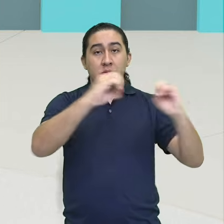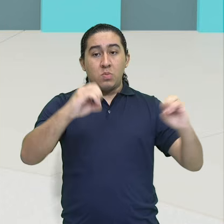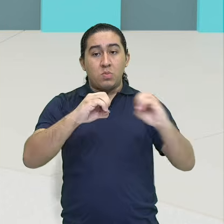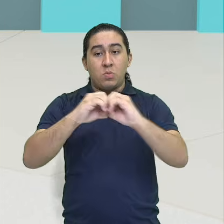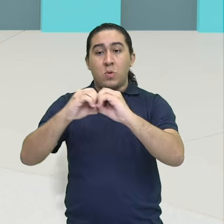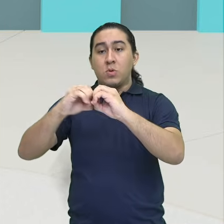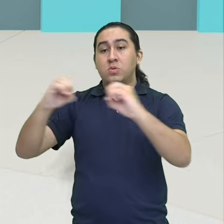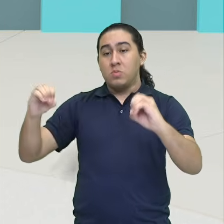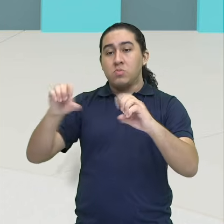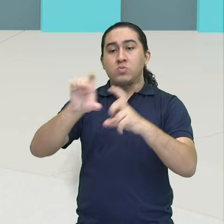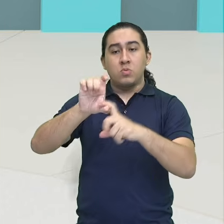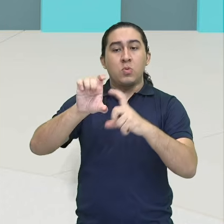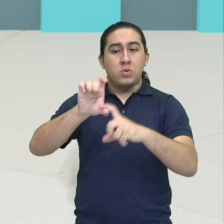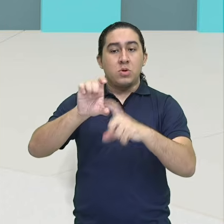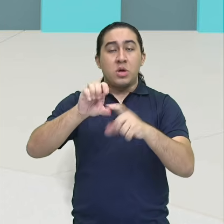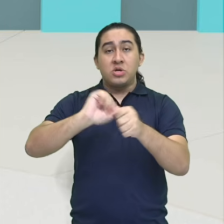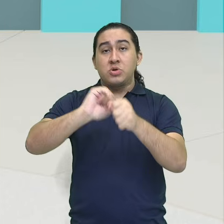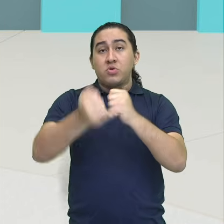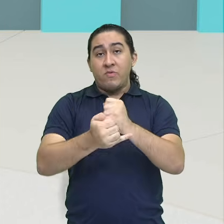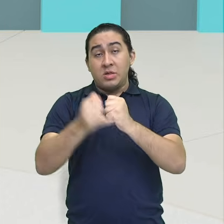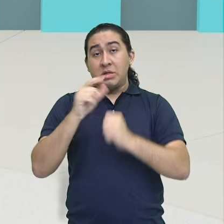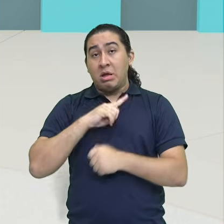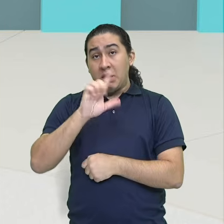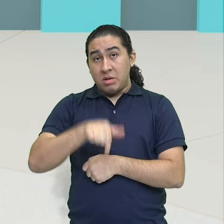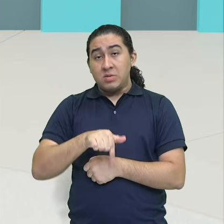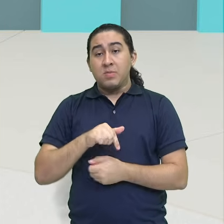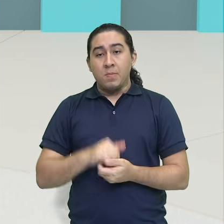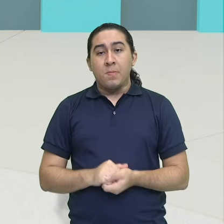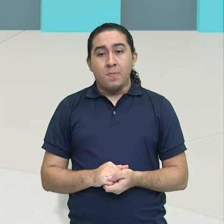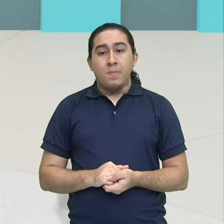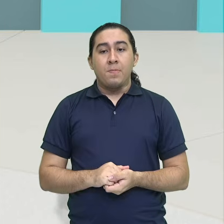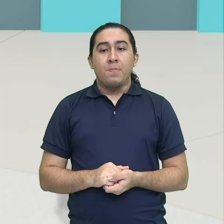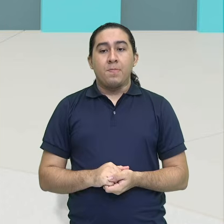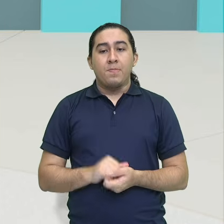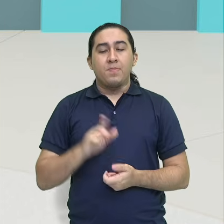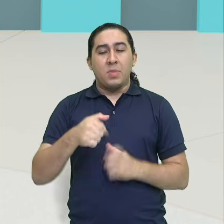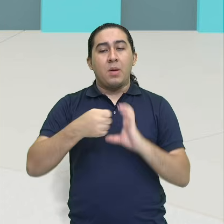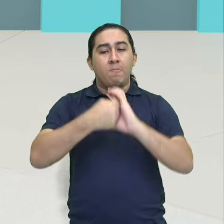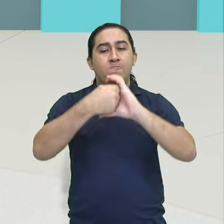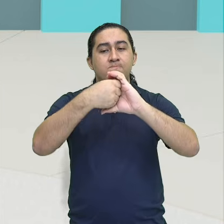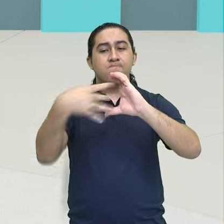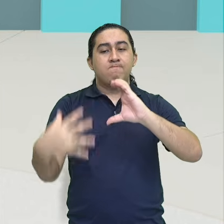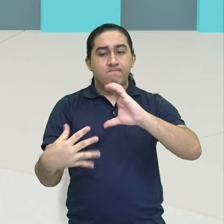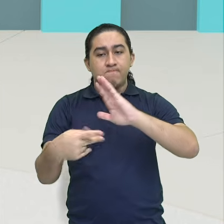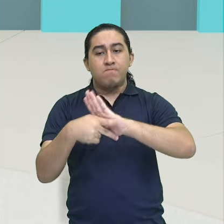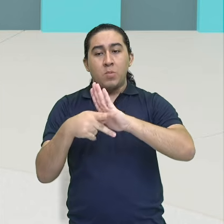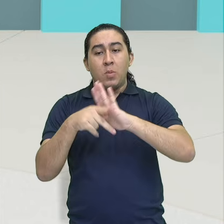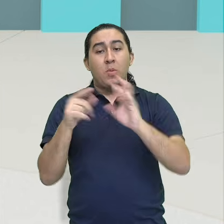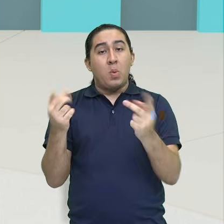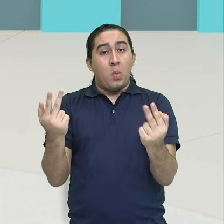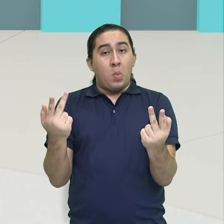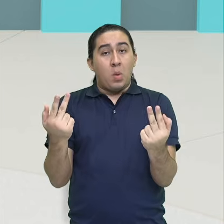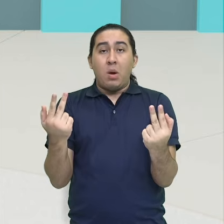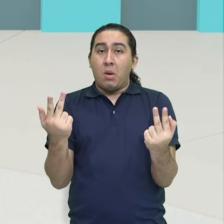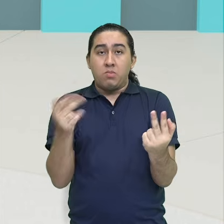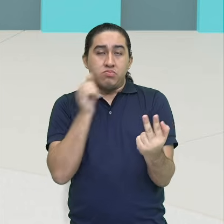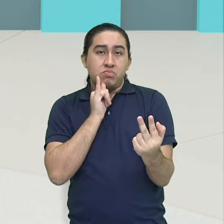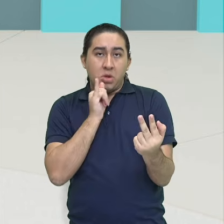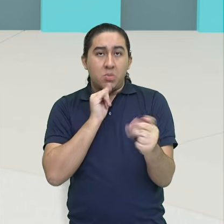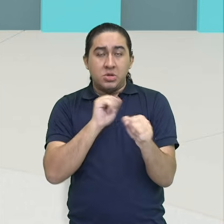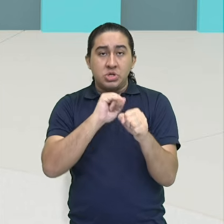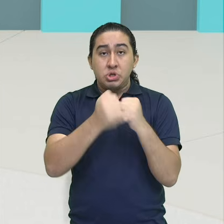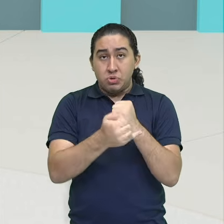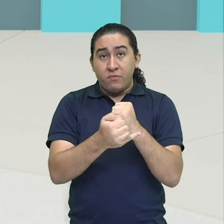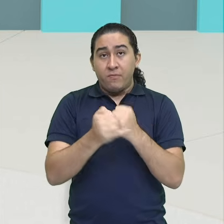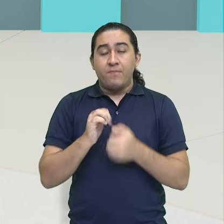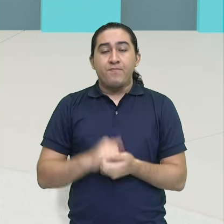subordinadas adjetivas, que vai ter este valor, tá? O valor de caracterizar, assim como os